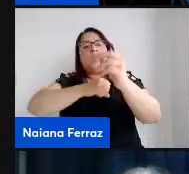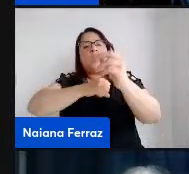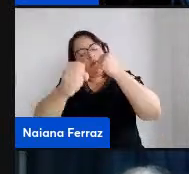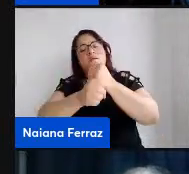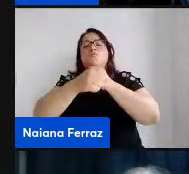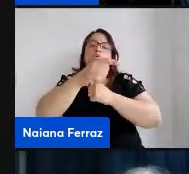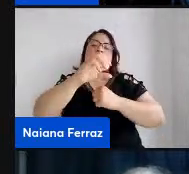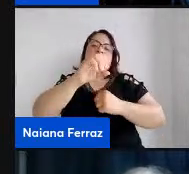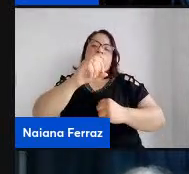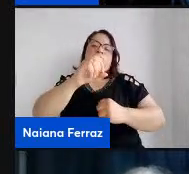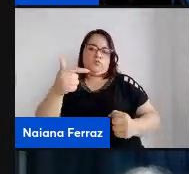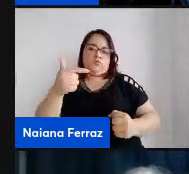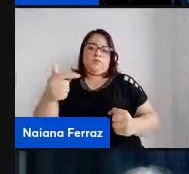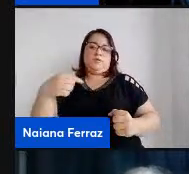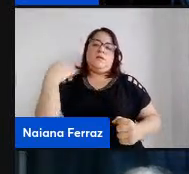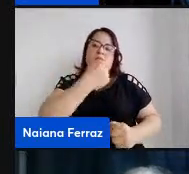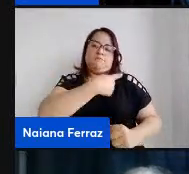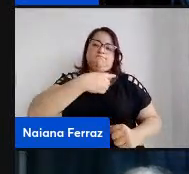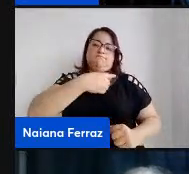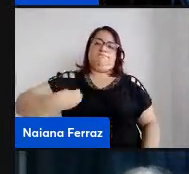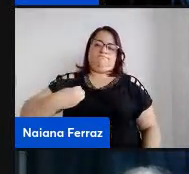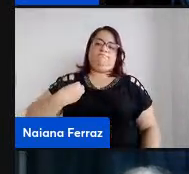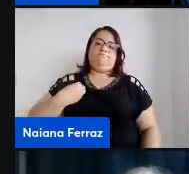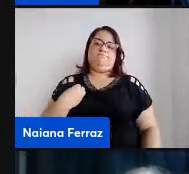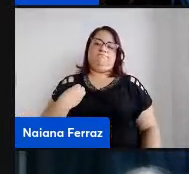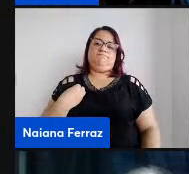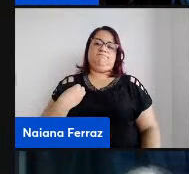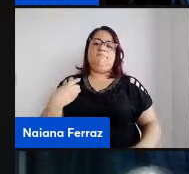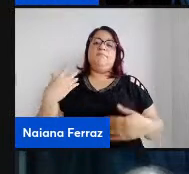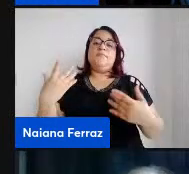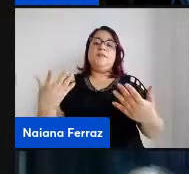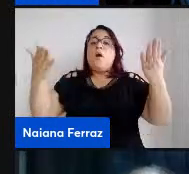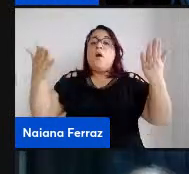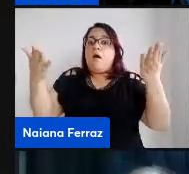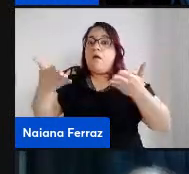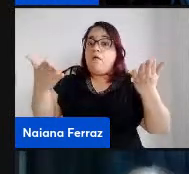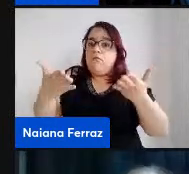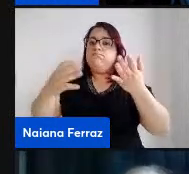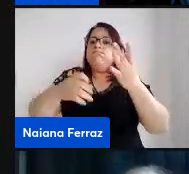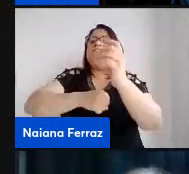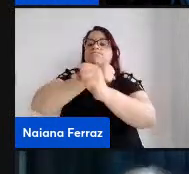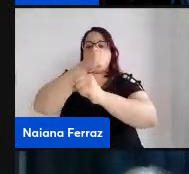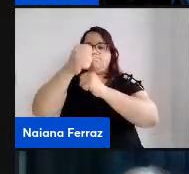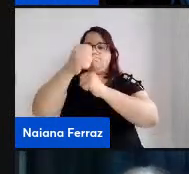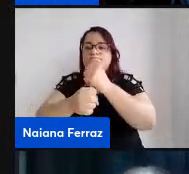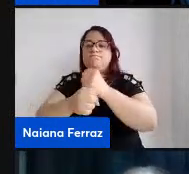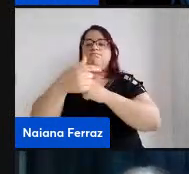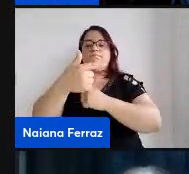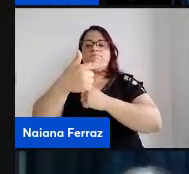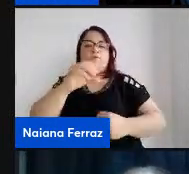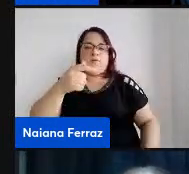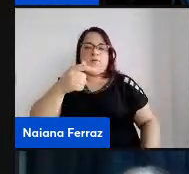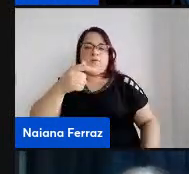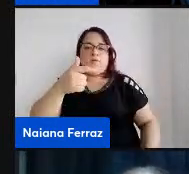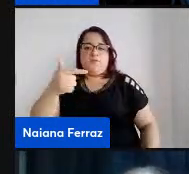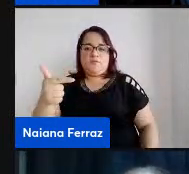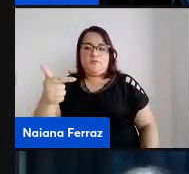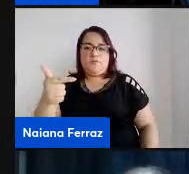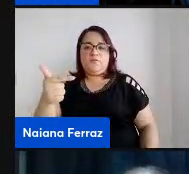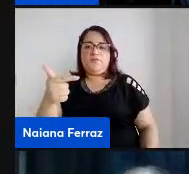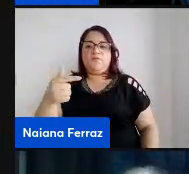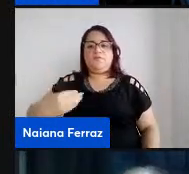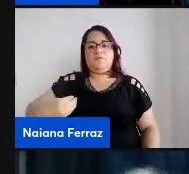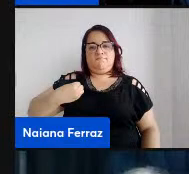nós estamos vivendo. E é neste ano de 2022 que nós estamos vivendo que